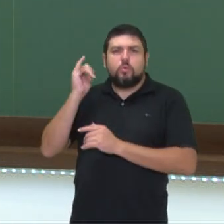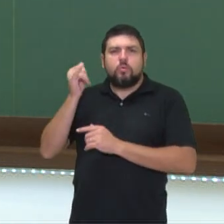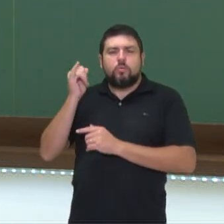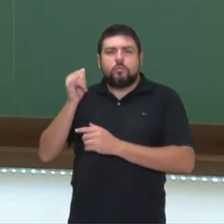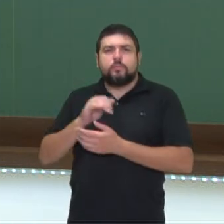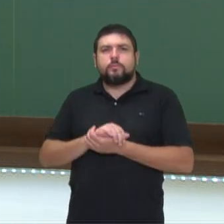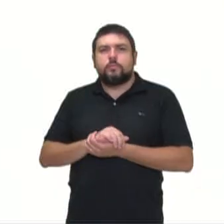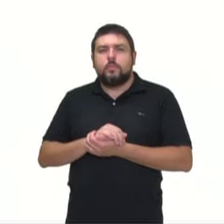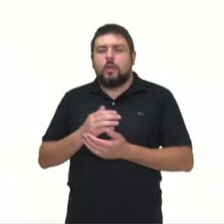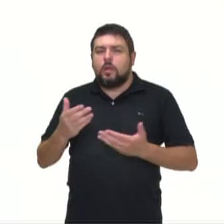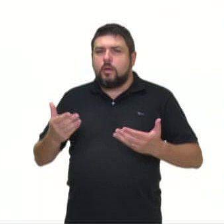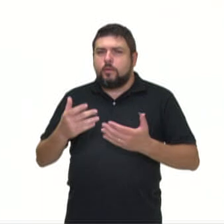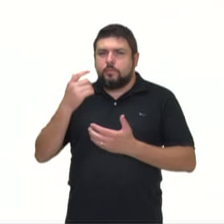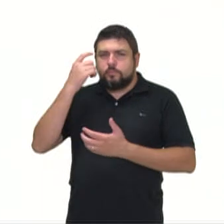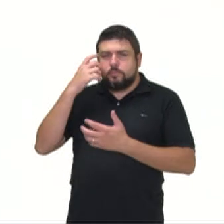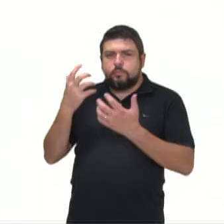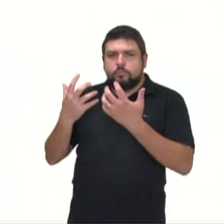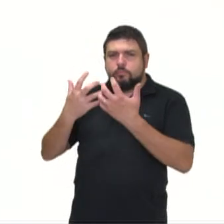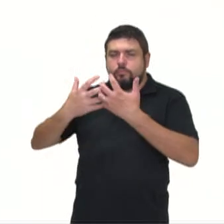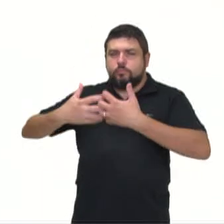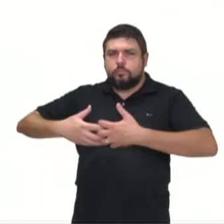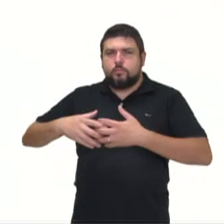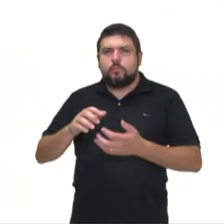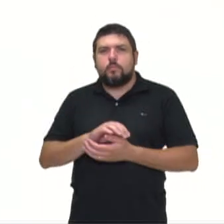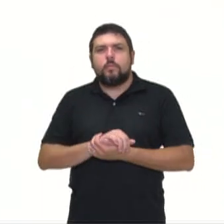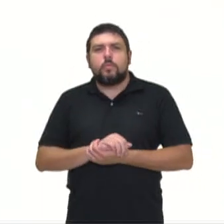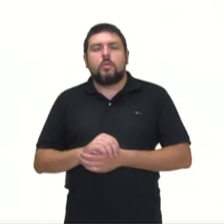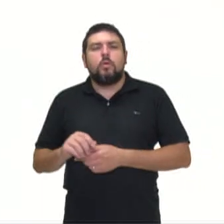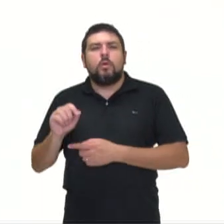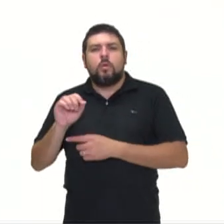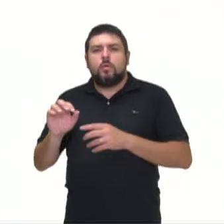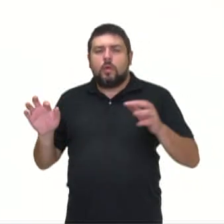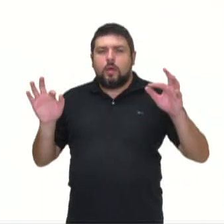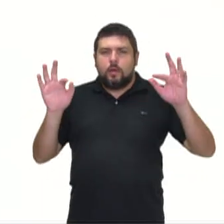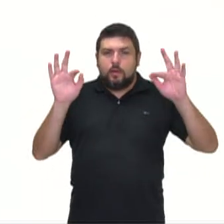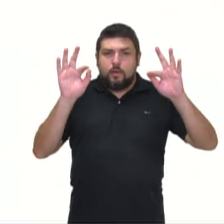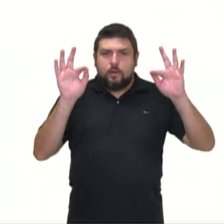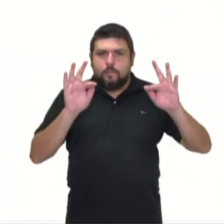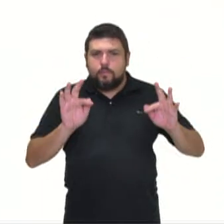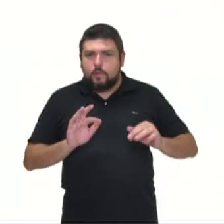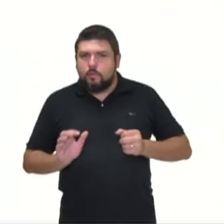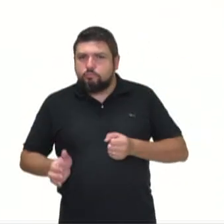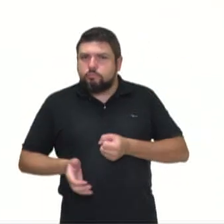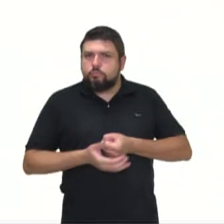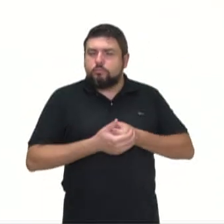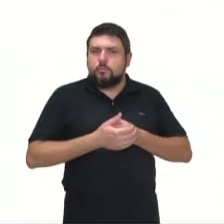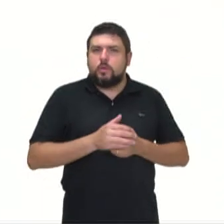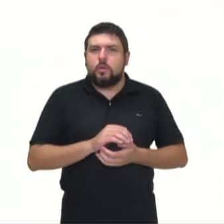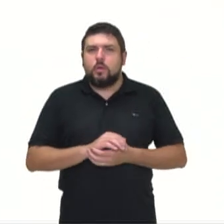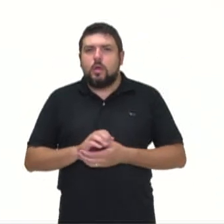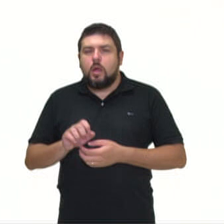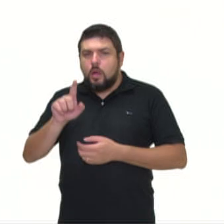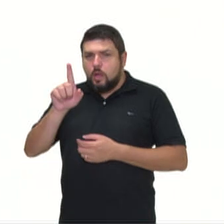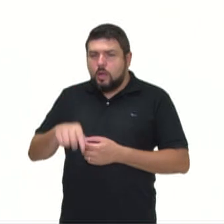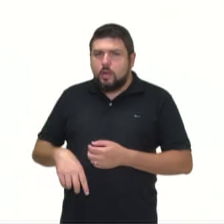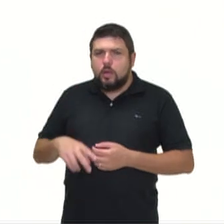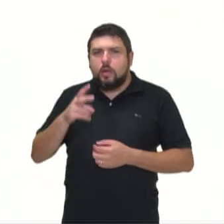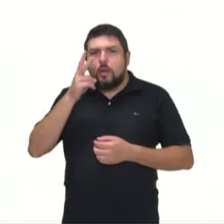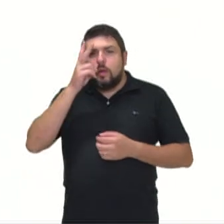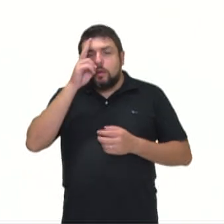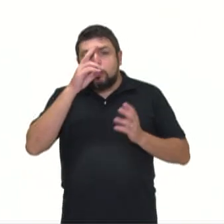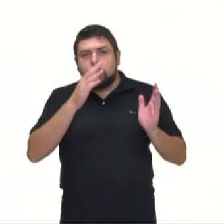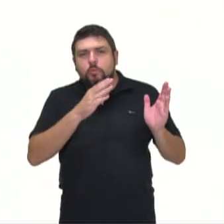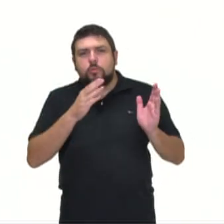um conto, né? O conto é Felicidade Clandestina, de Clarice Lispector, que narra a descoberta da paixão